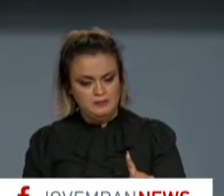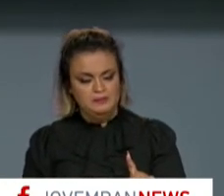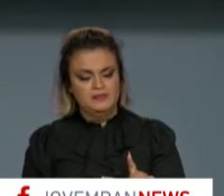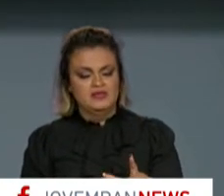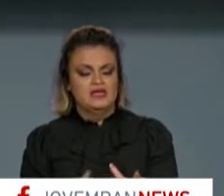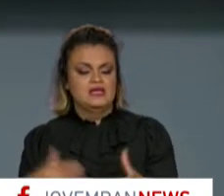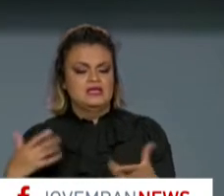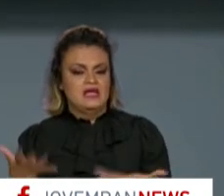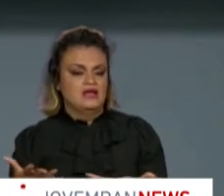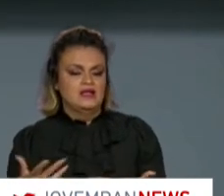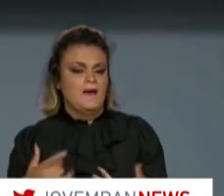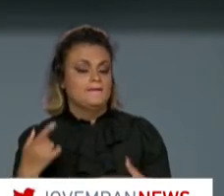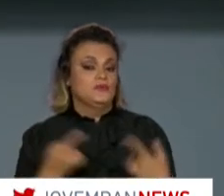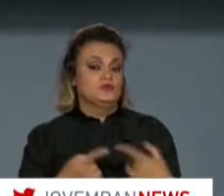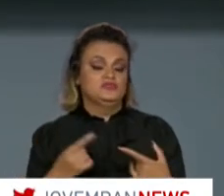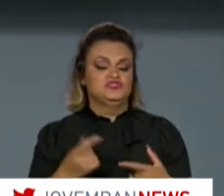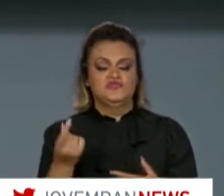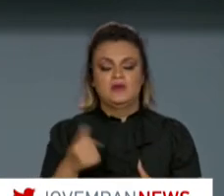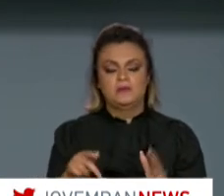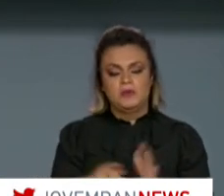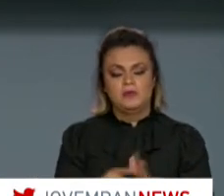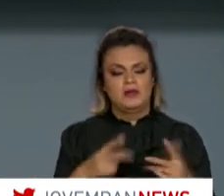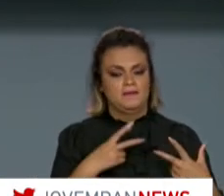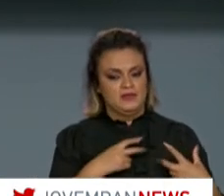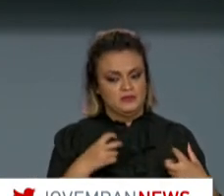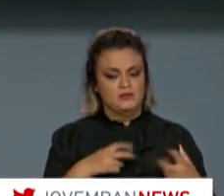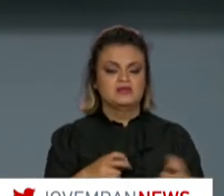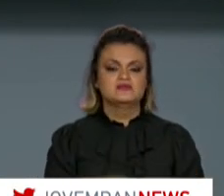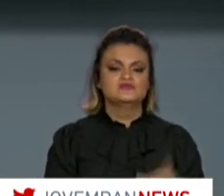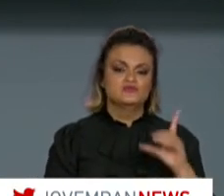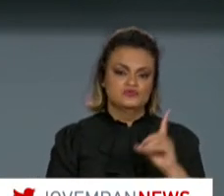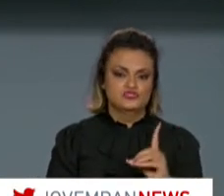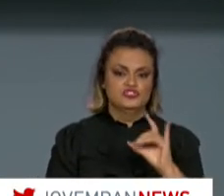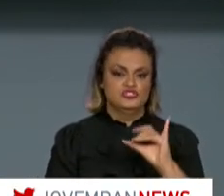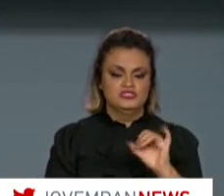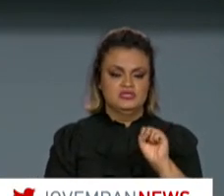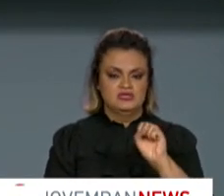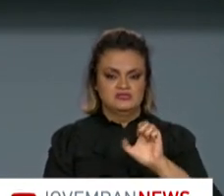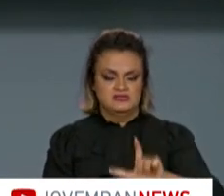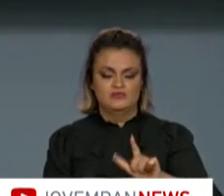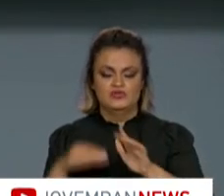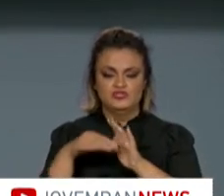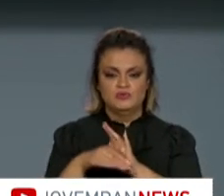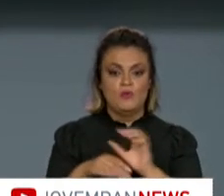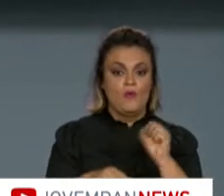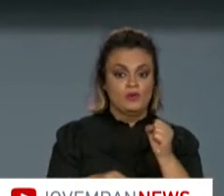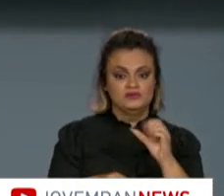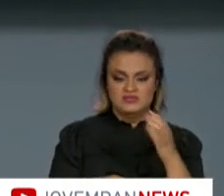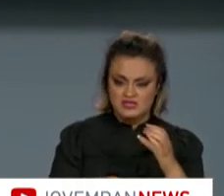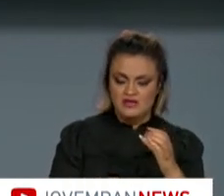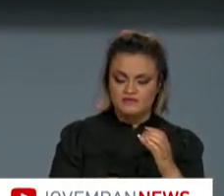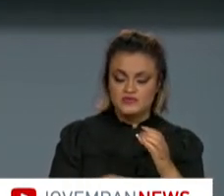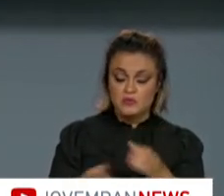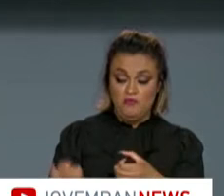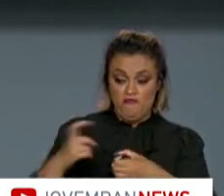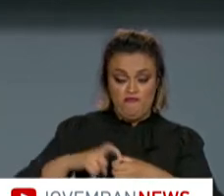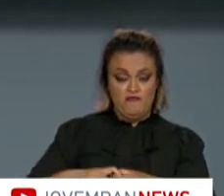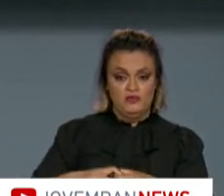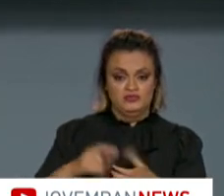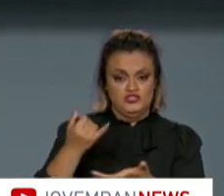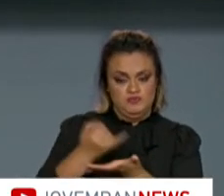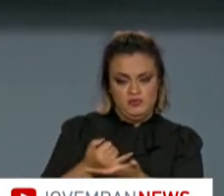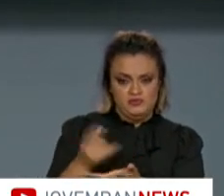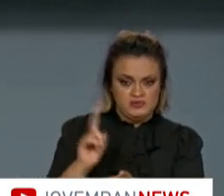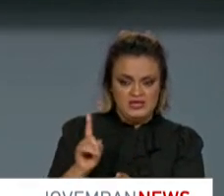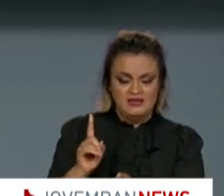que aí não é política de preço da Petrobras, e o diesel, que caiu 8 centavos, e como não há reoneração, aí nós